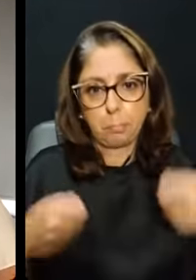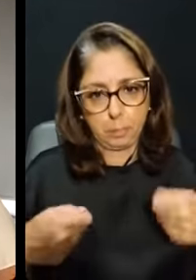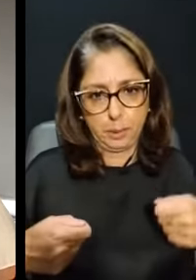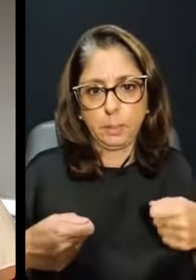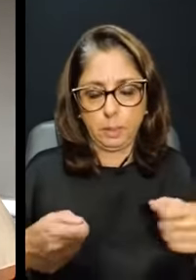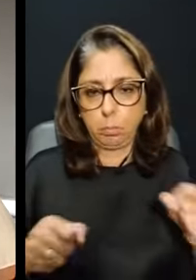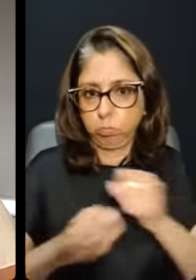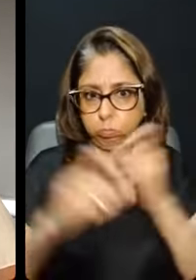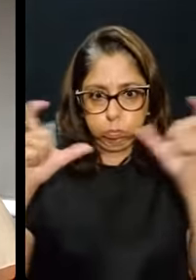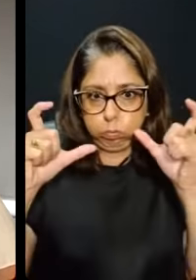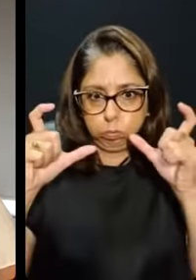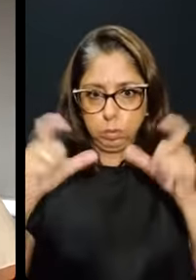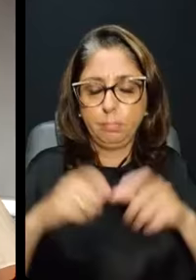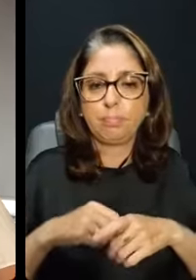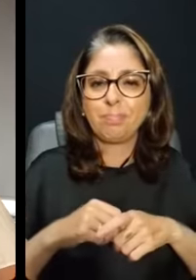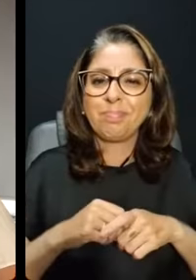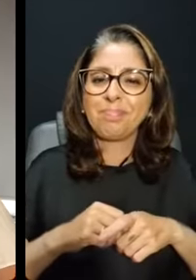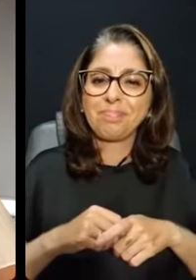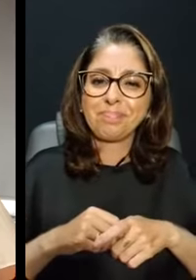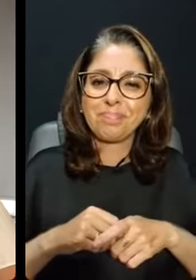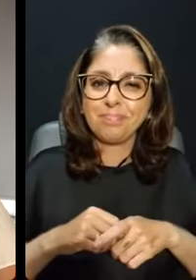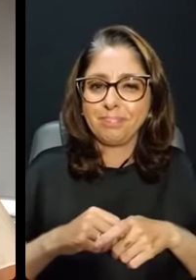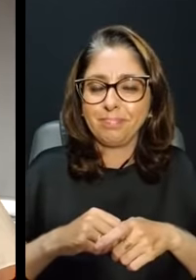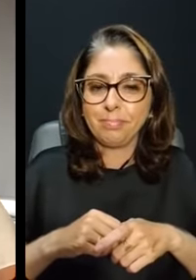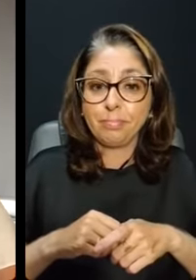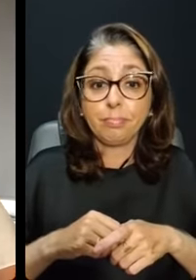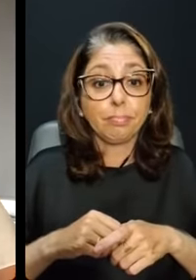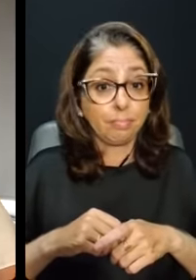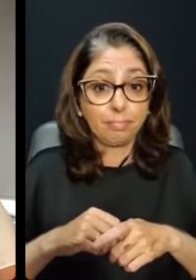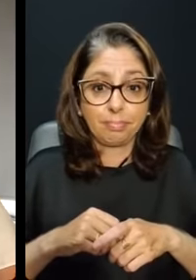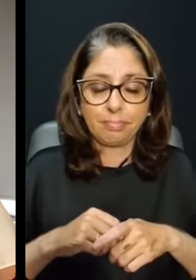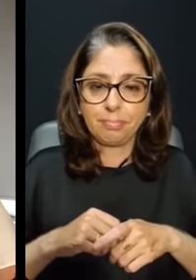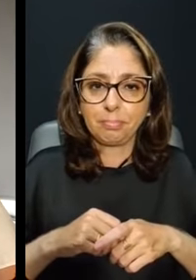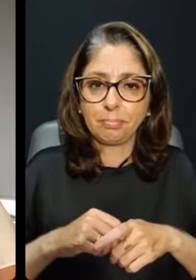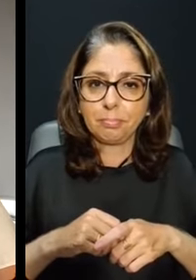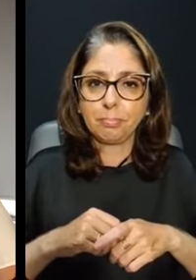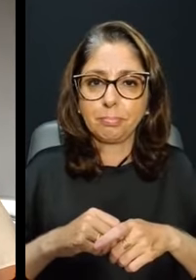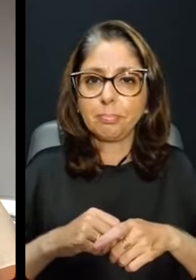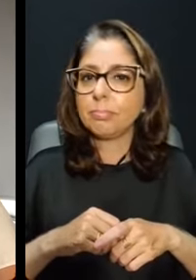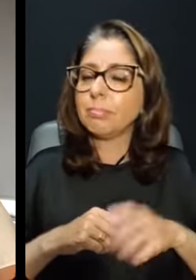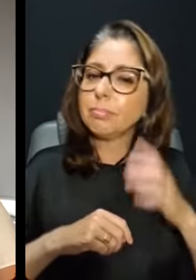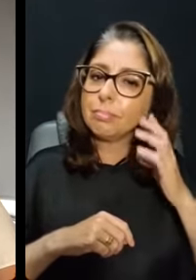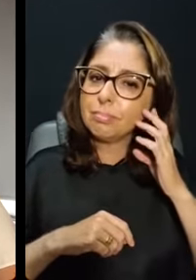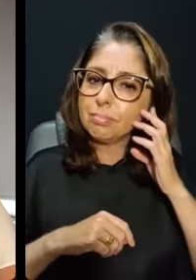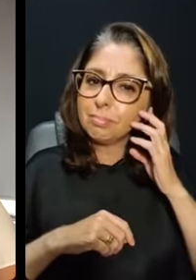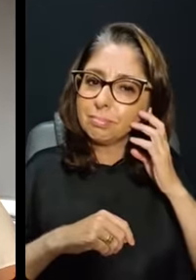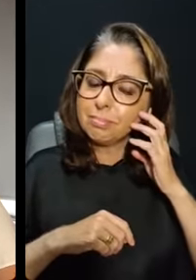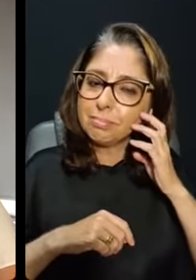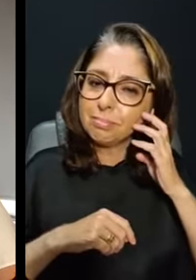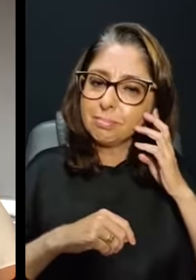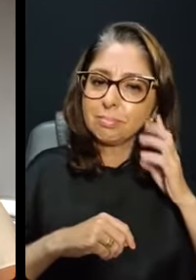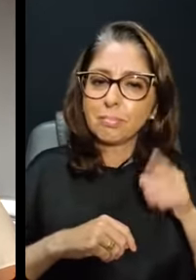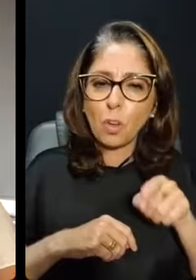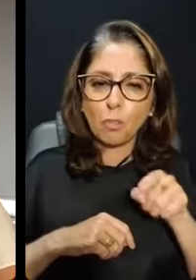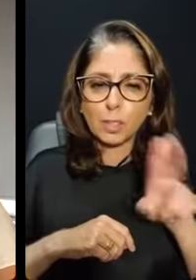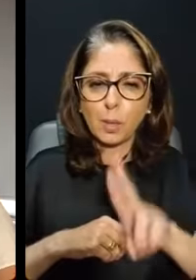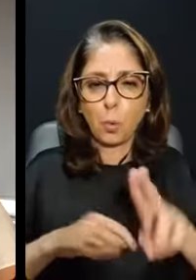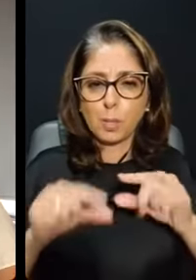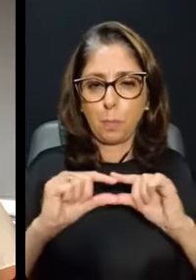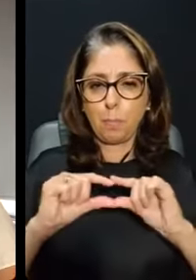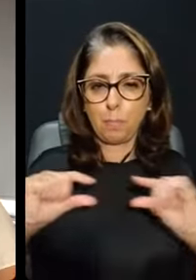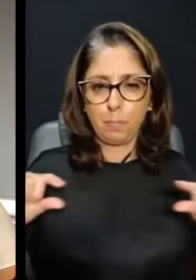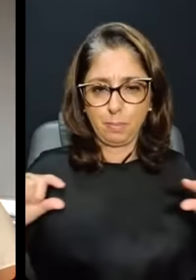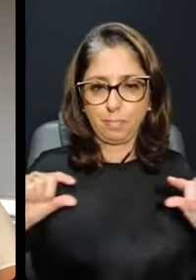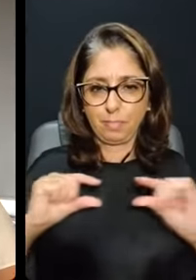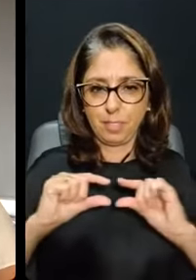E aí eu queria falar exatamente de uma, acho que é de uma frase que você, na verdade,